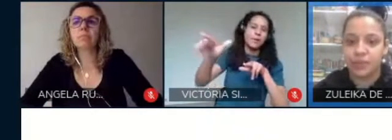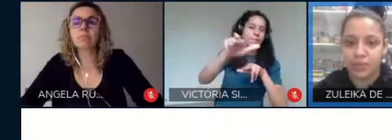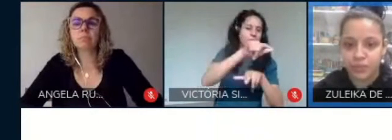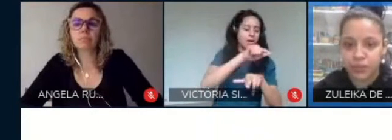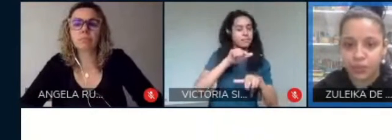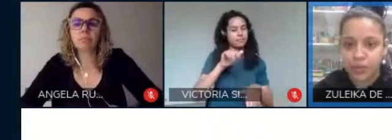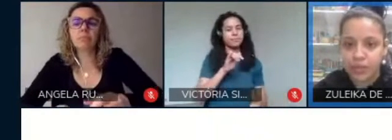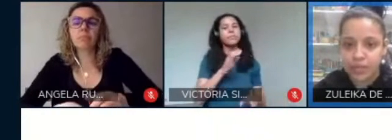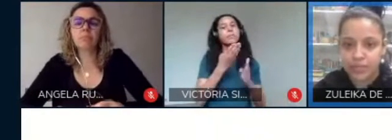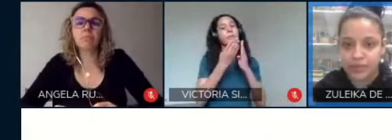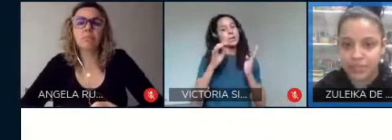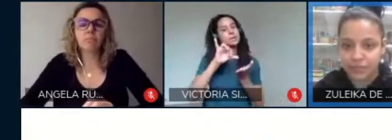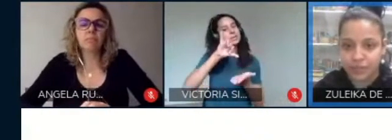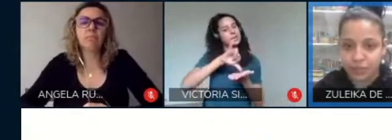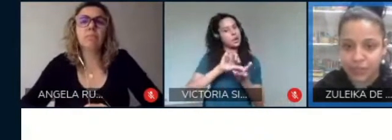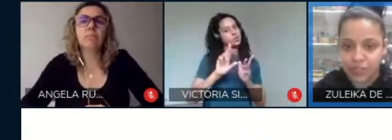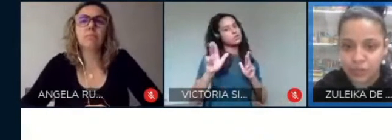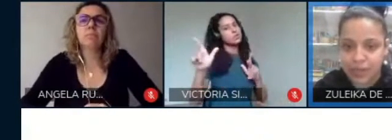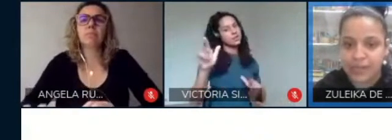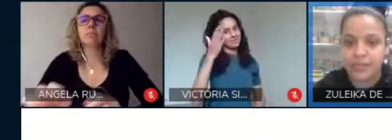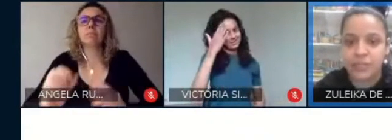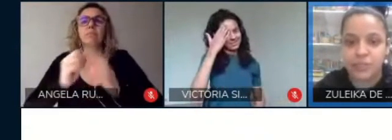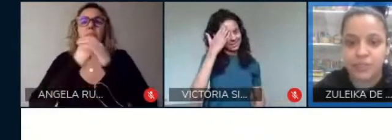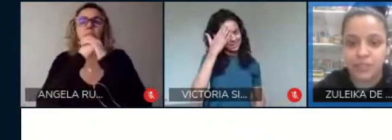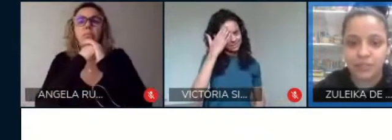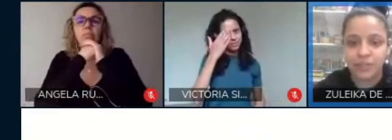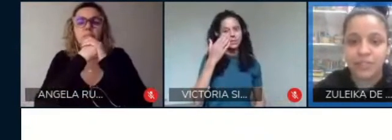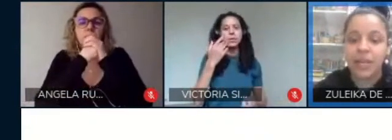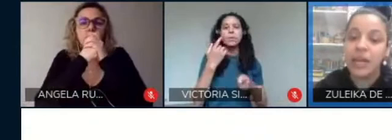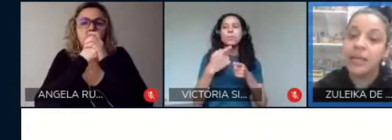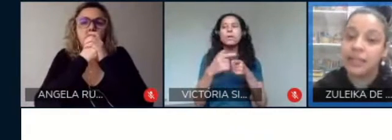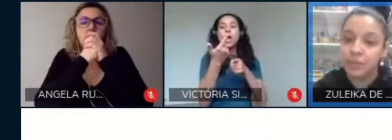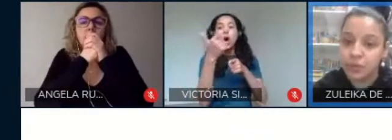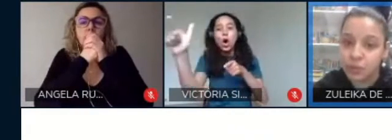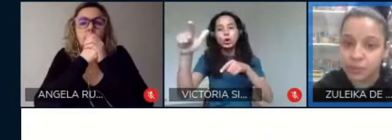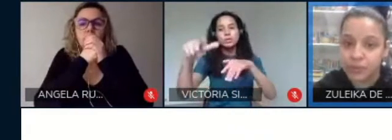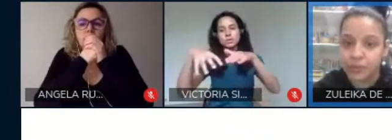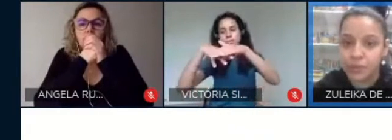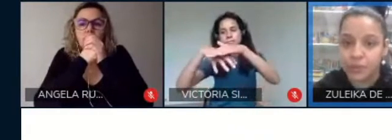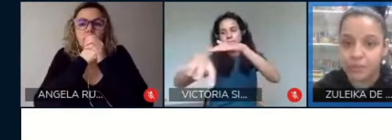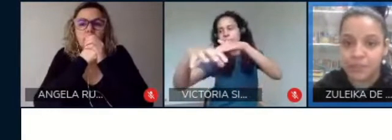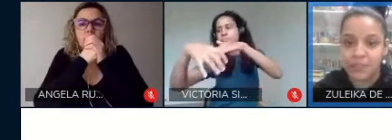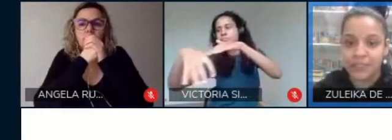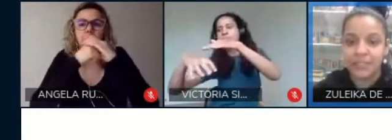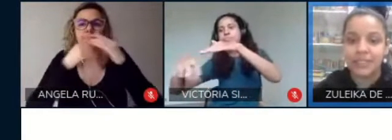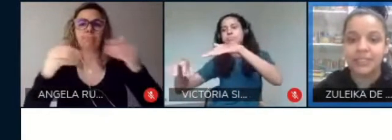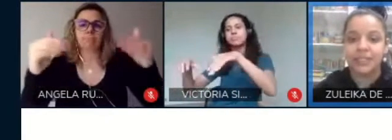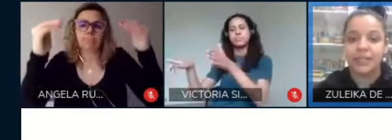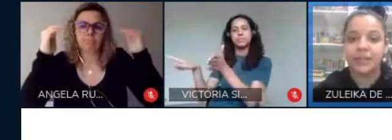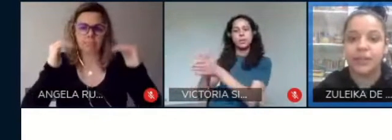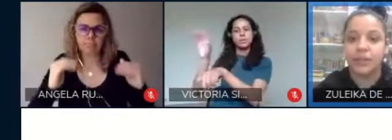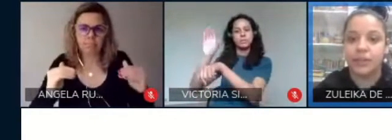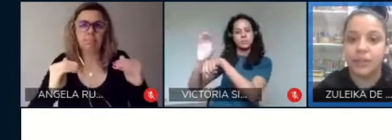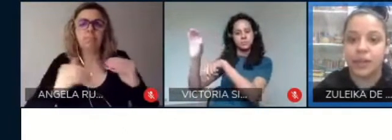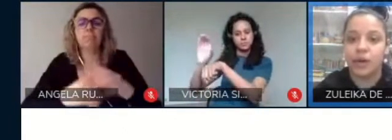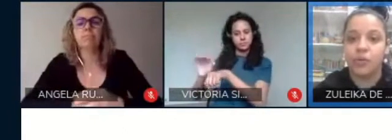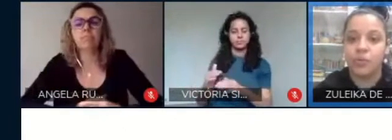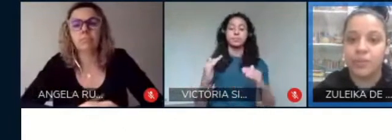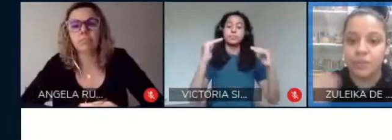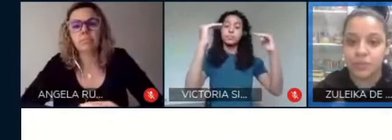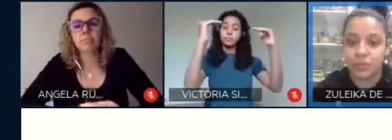Central, como a Luísa já mencionou, são acervos voltados para áreas específicas. Temos computadores para pesquisa,